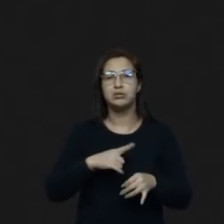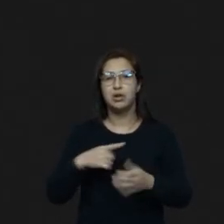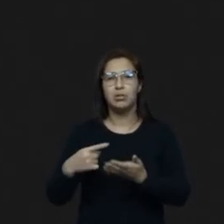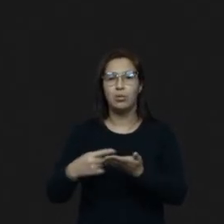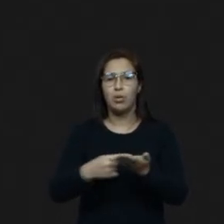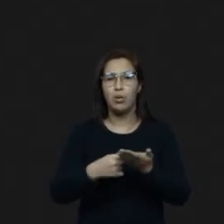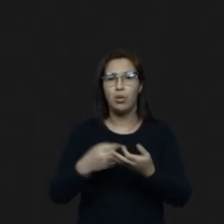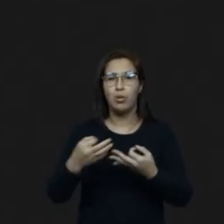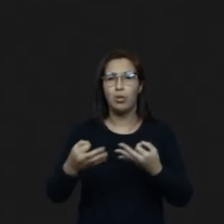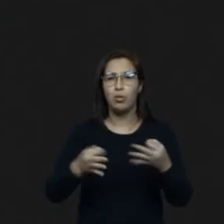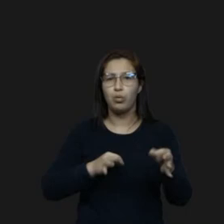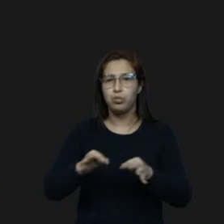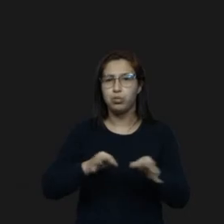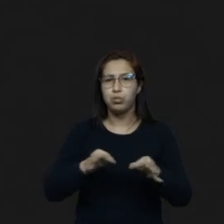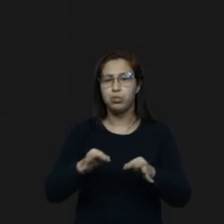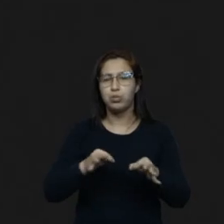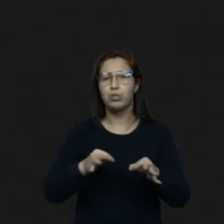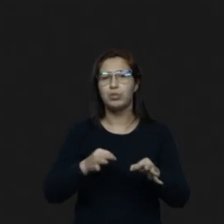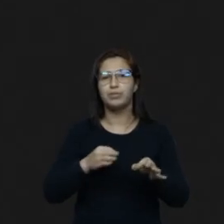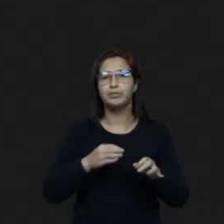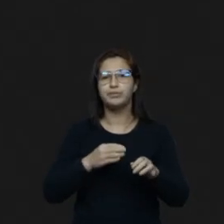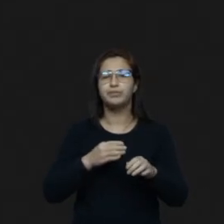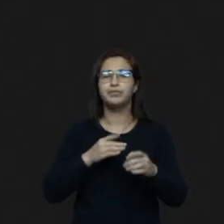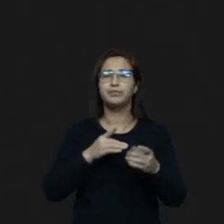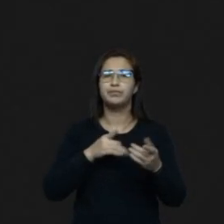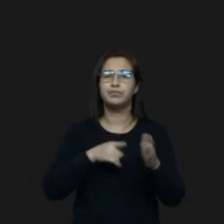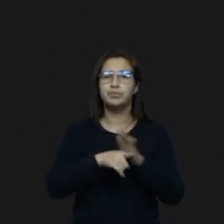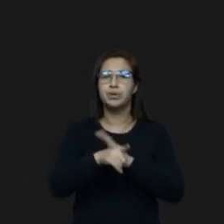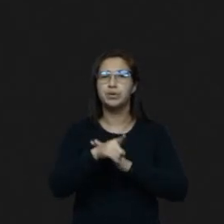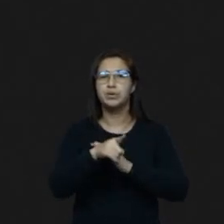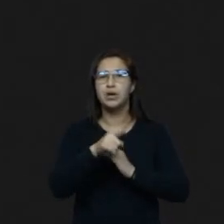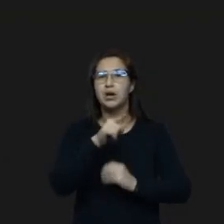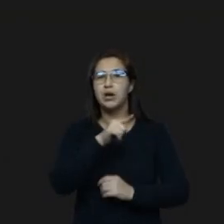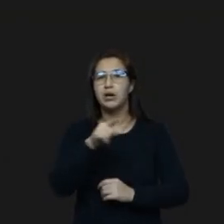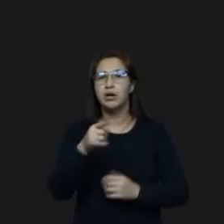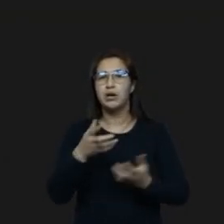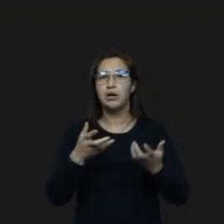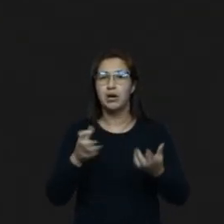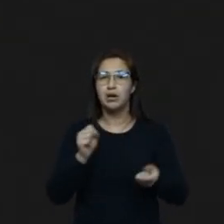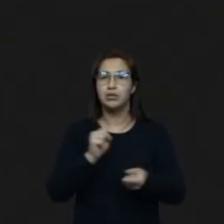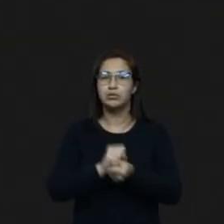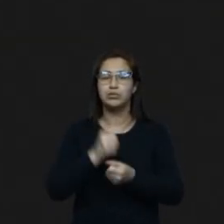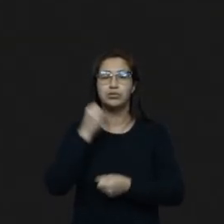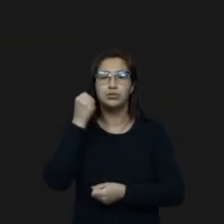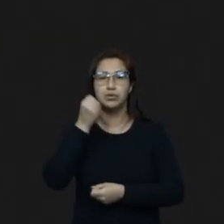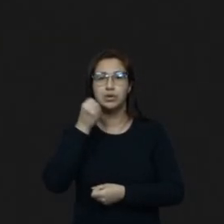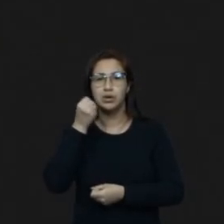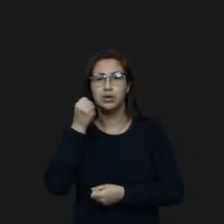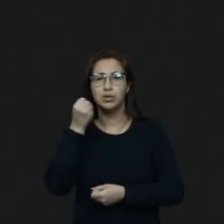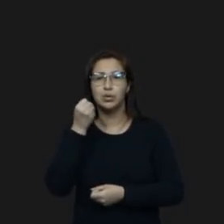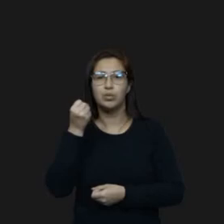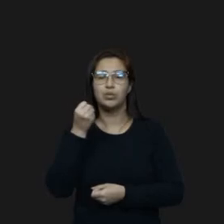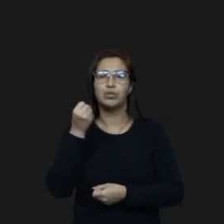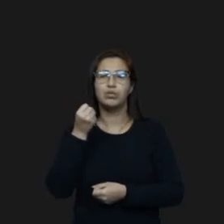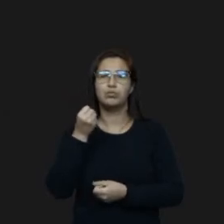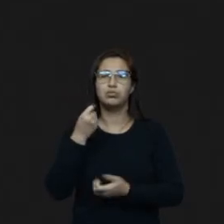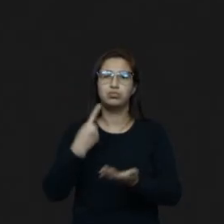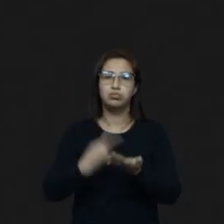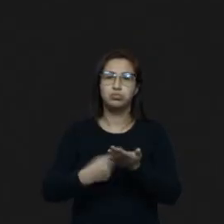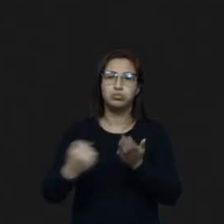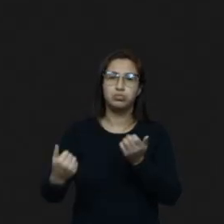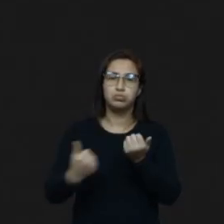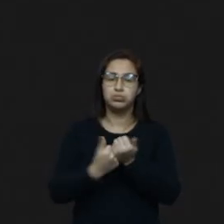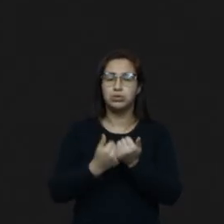né? Inclusive para poder entrar em contato, para poder fazer o seu lobby junto a senadores. Quero pedir também para os senadores da